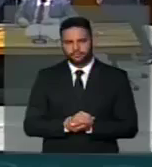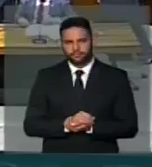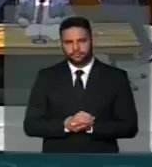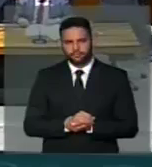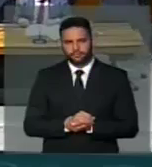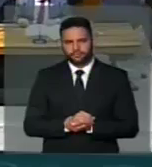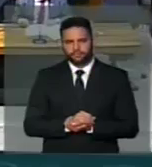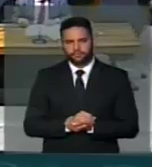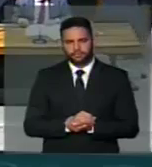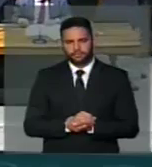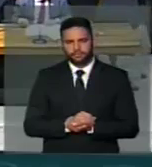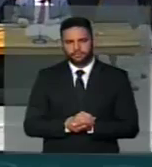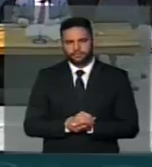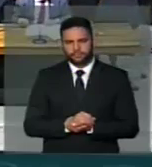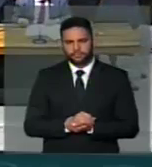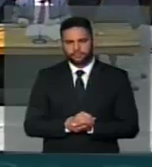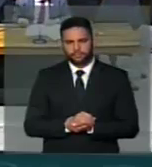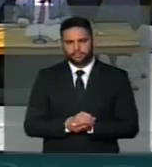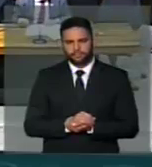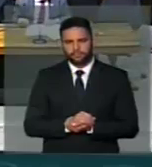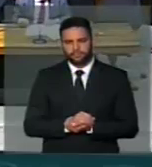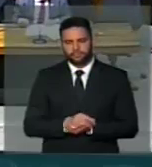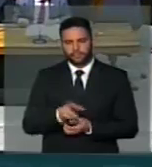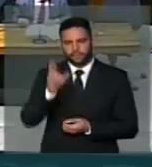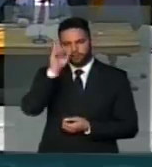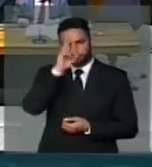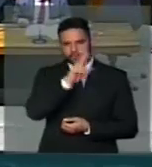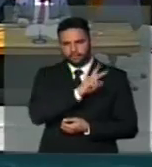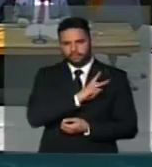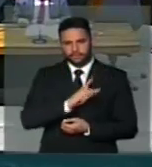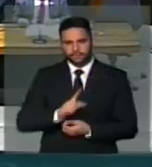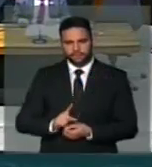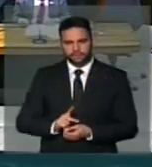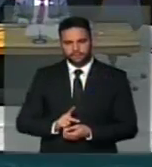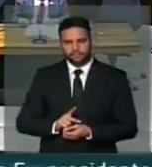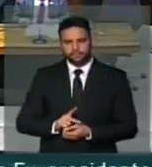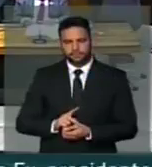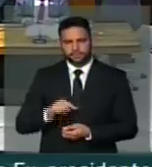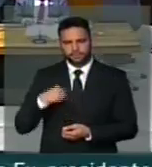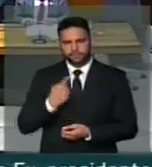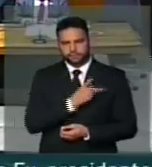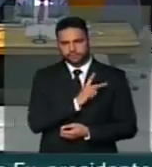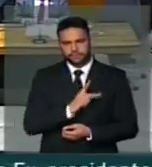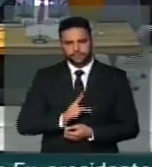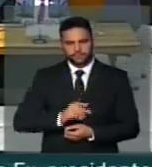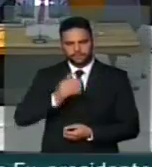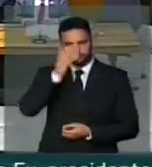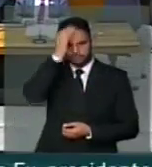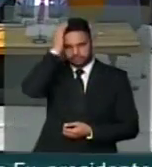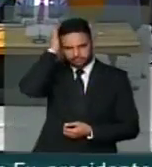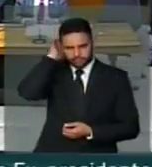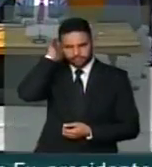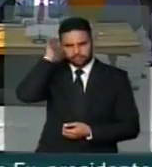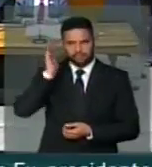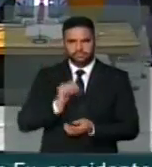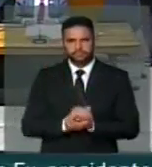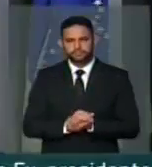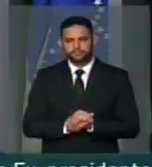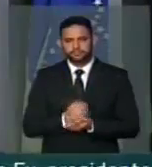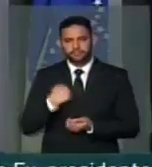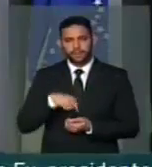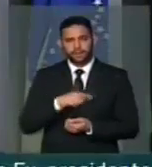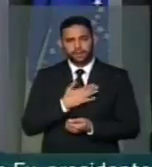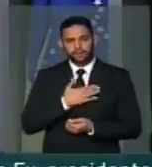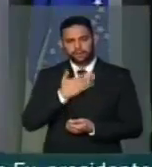neste momento no plenário Ulisses Guimarães. Nosso presidente Eduardo Cunha, a quem